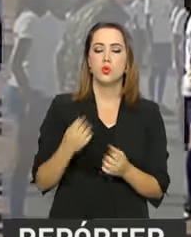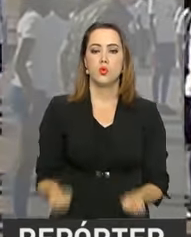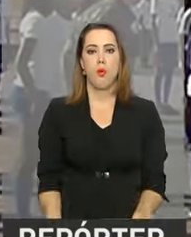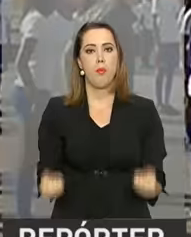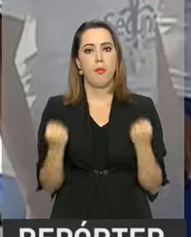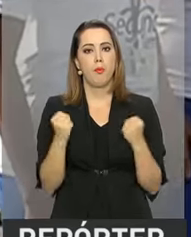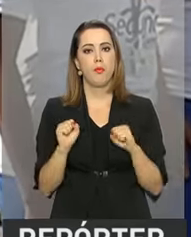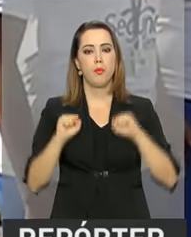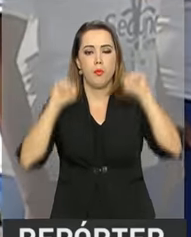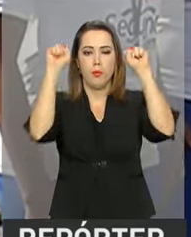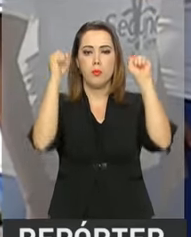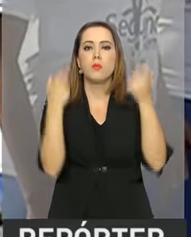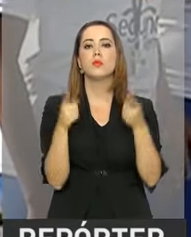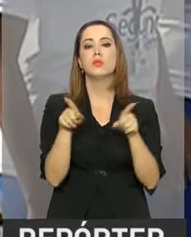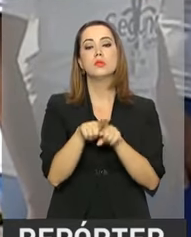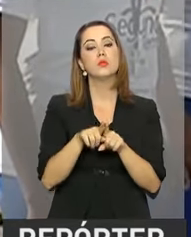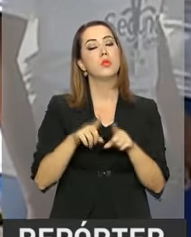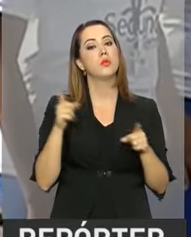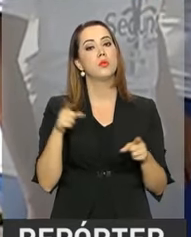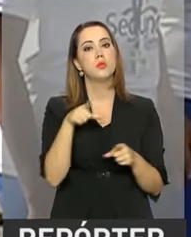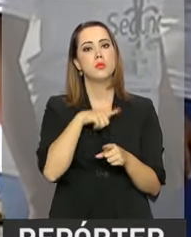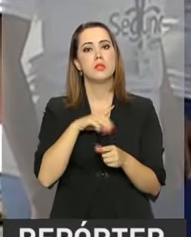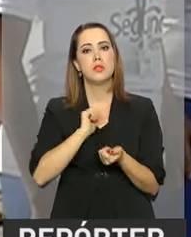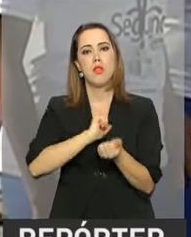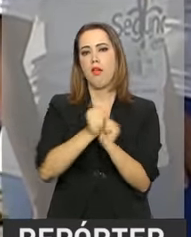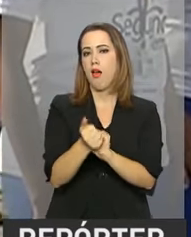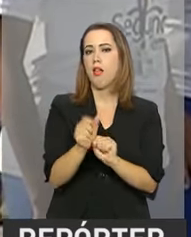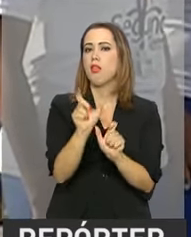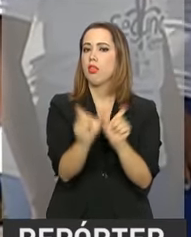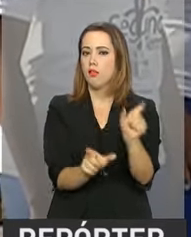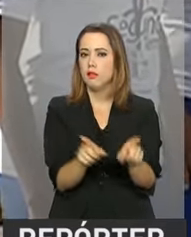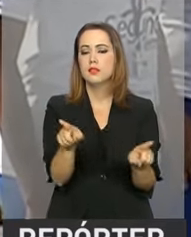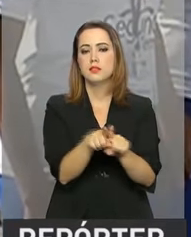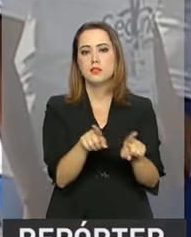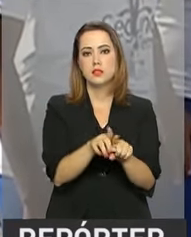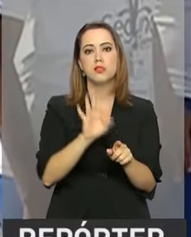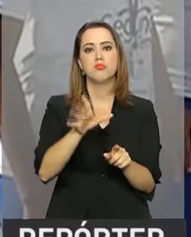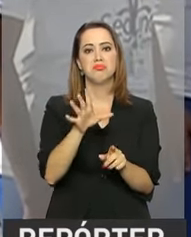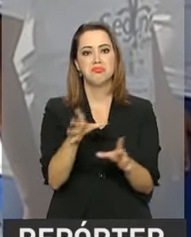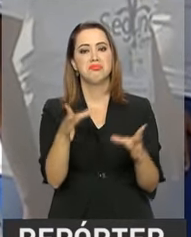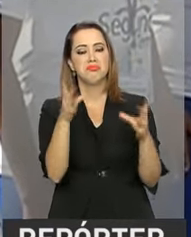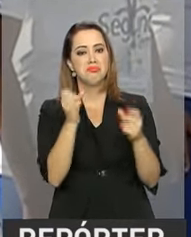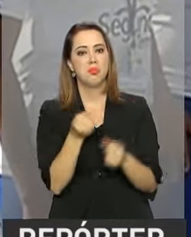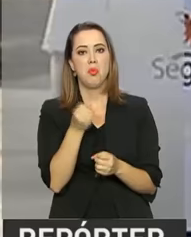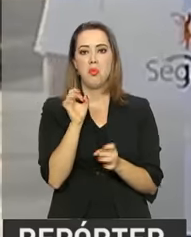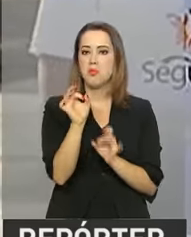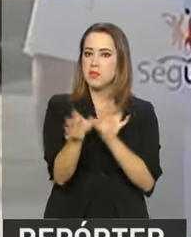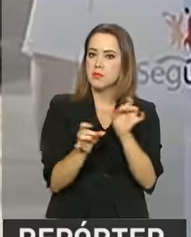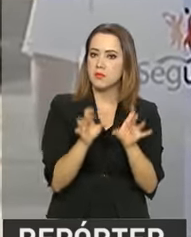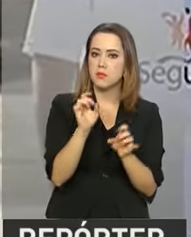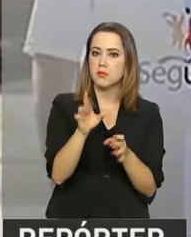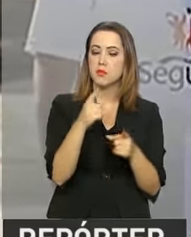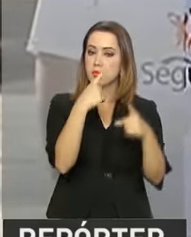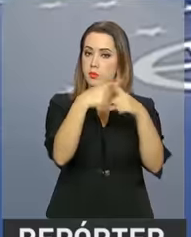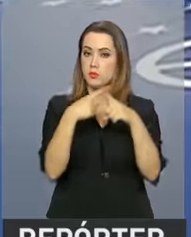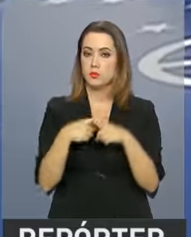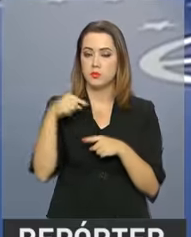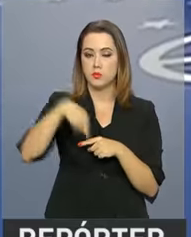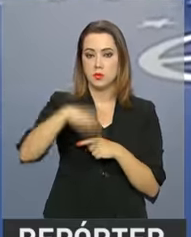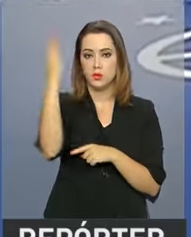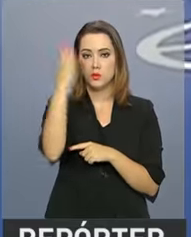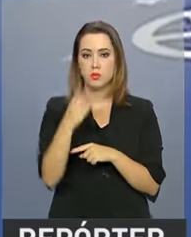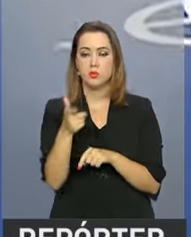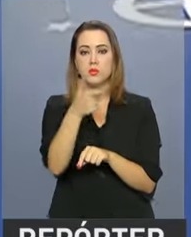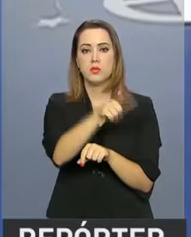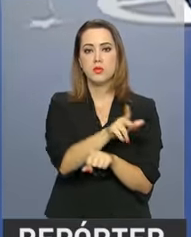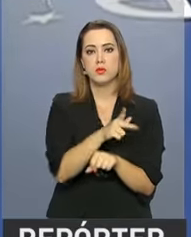de peso olímpico, sendo que alguns são atletas e já tiveram destaque em competições no Brasil e também no exterior. Os